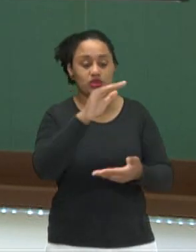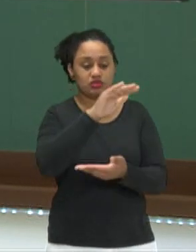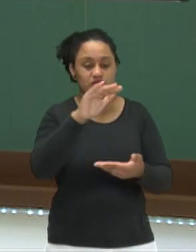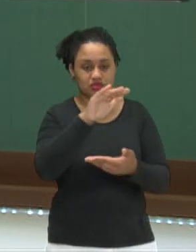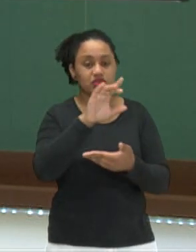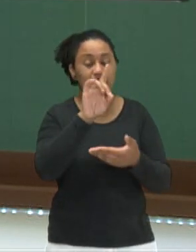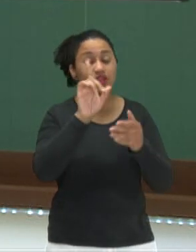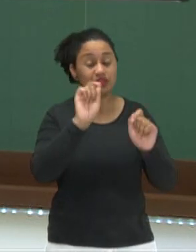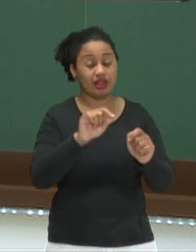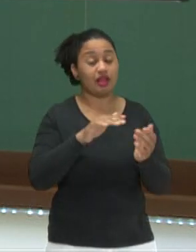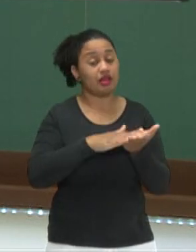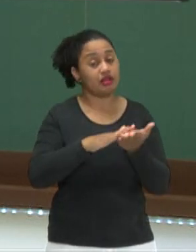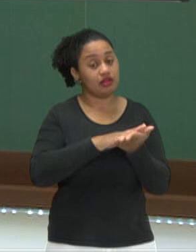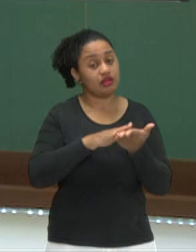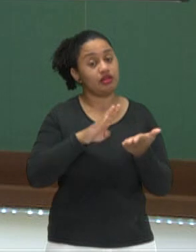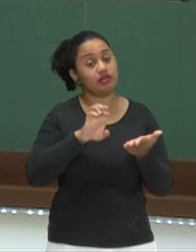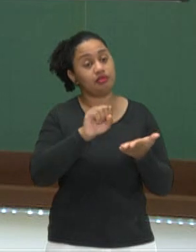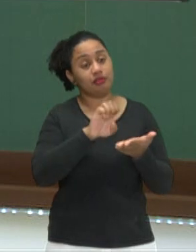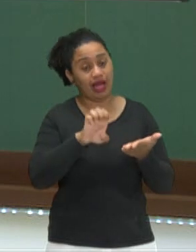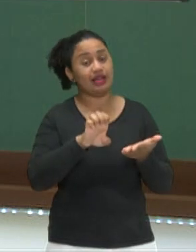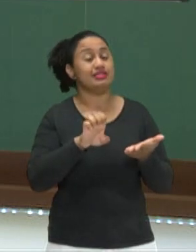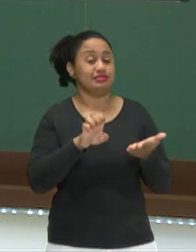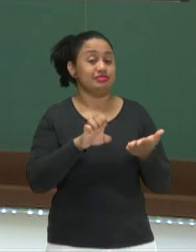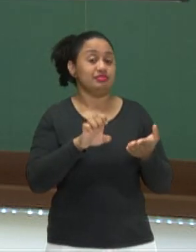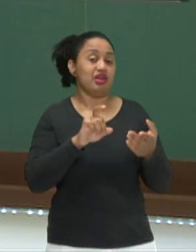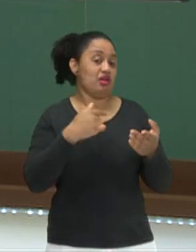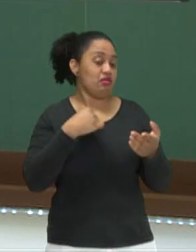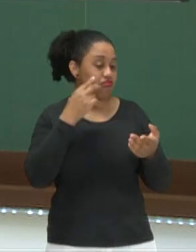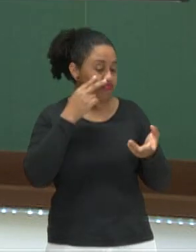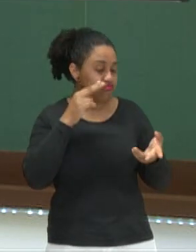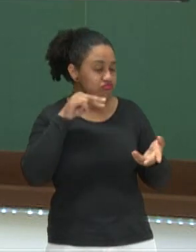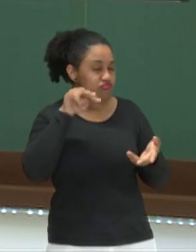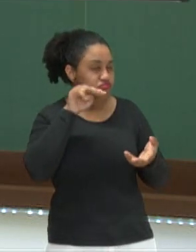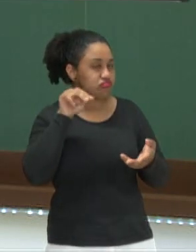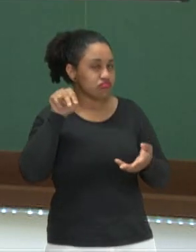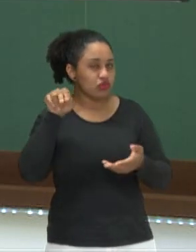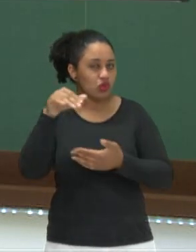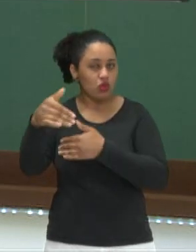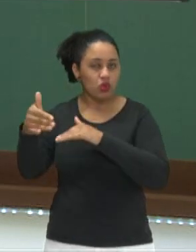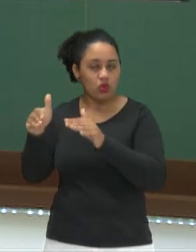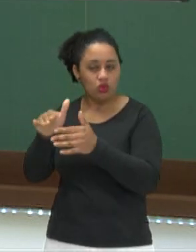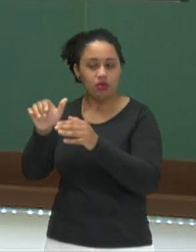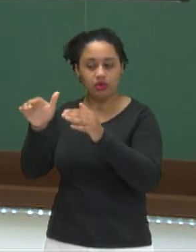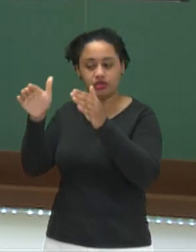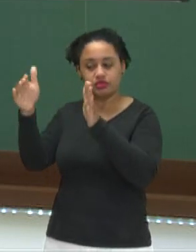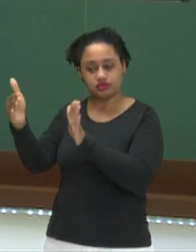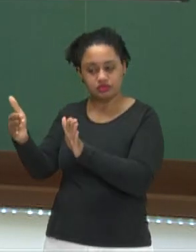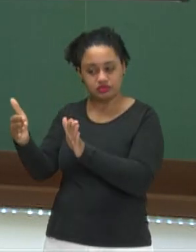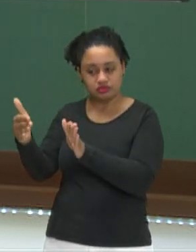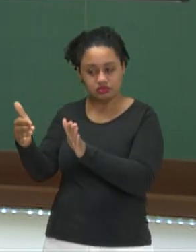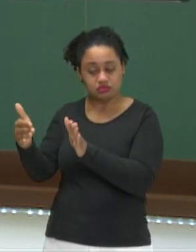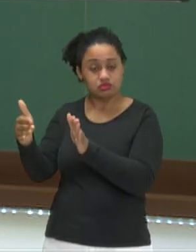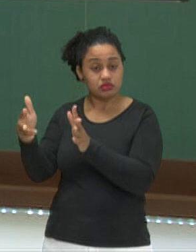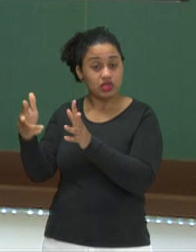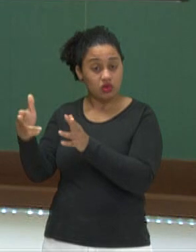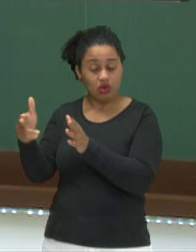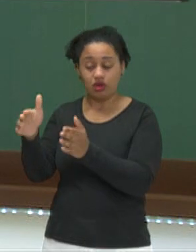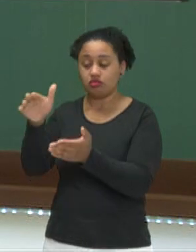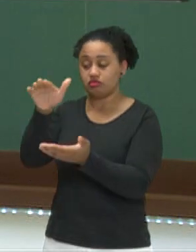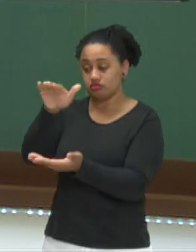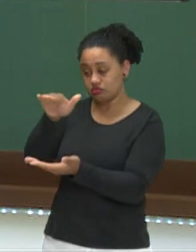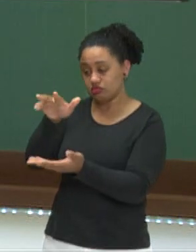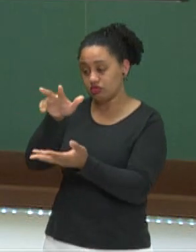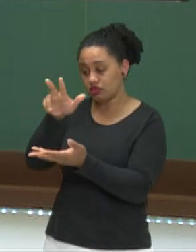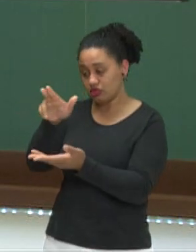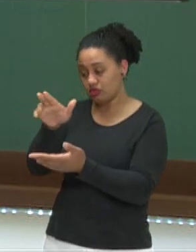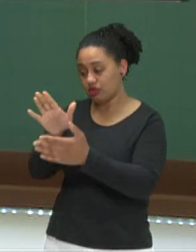superfícies que eu posso considerar essas paralelas. Visualize um cubo. Eu posso no cubo usar as duas, a de